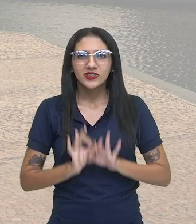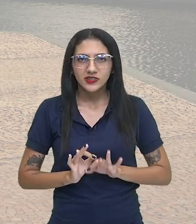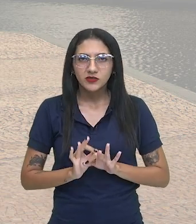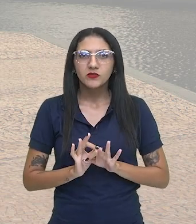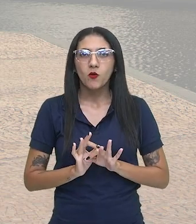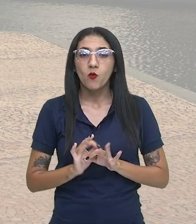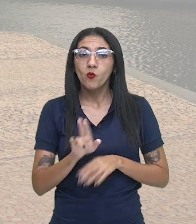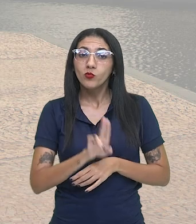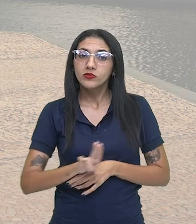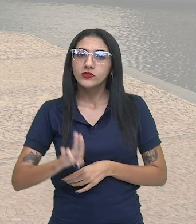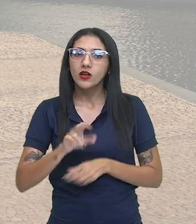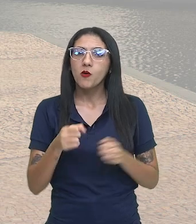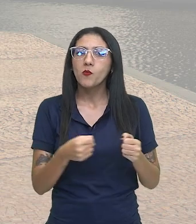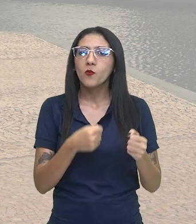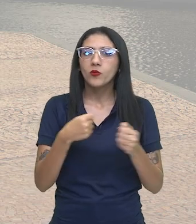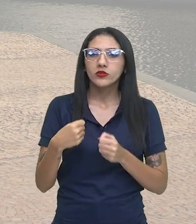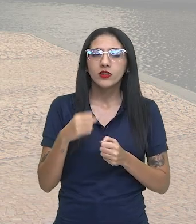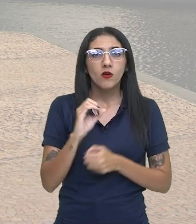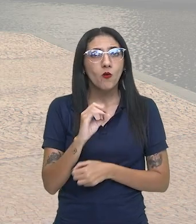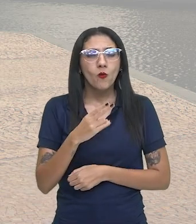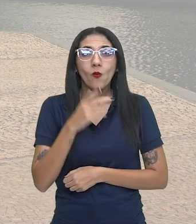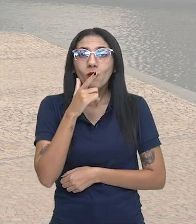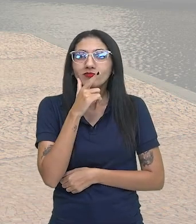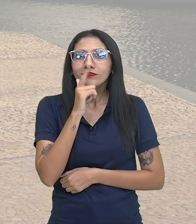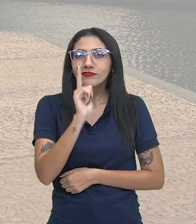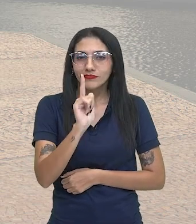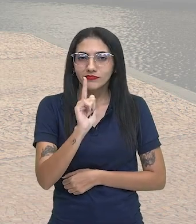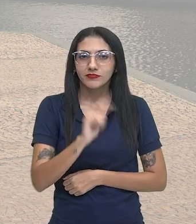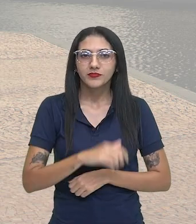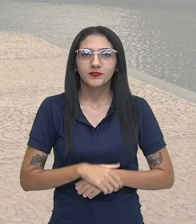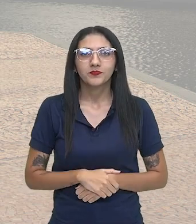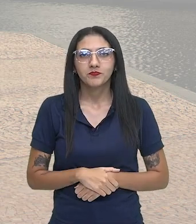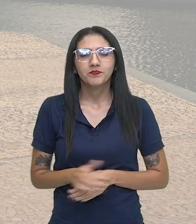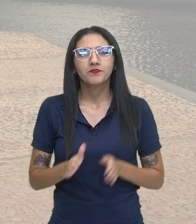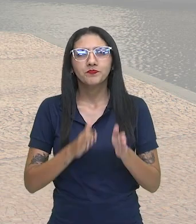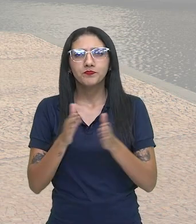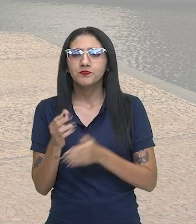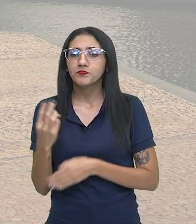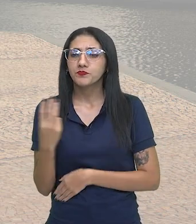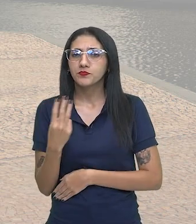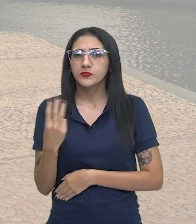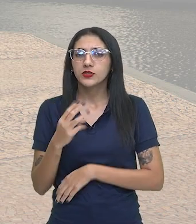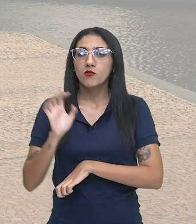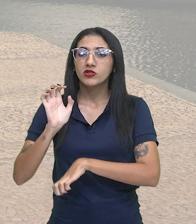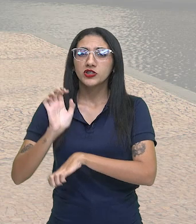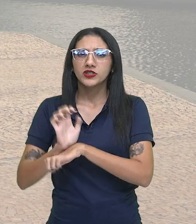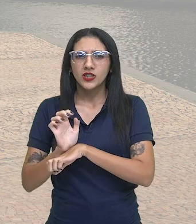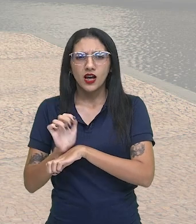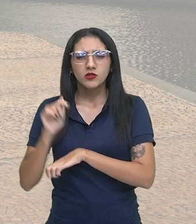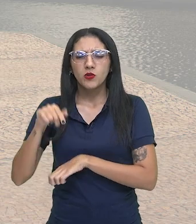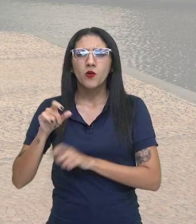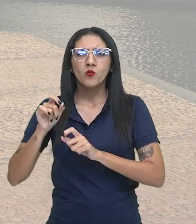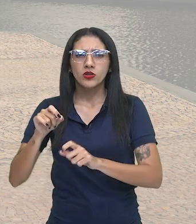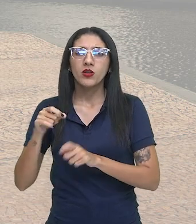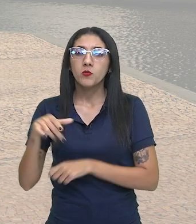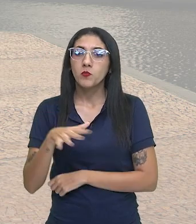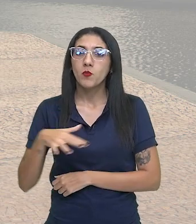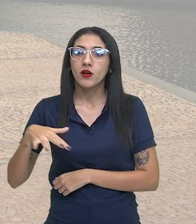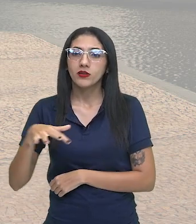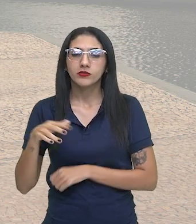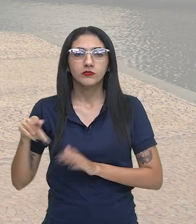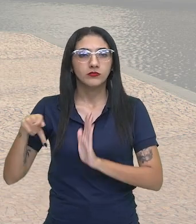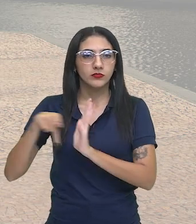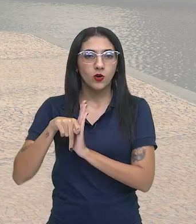poder ou conquista esse poder. E Estado. O Estado é um modo específico de exercício